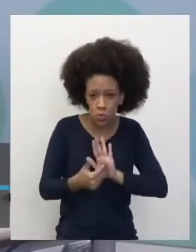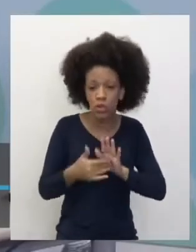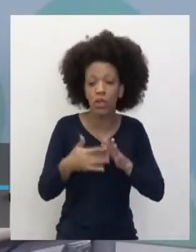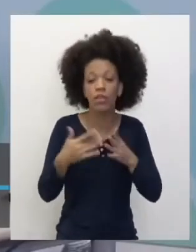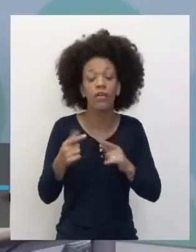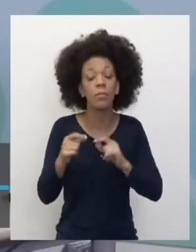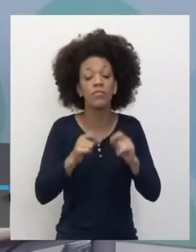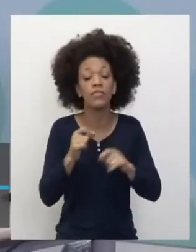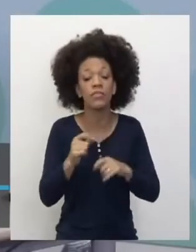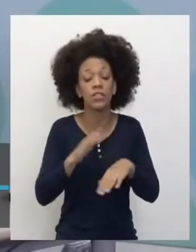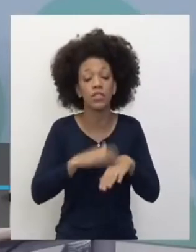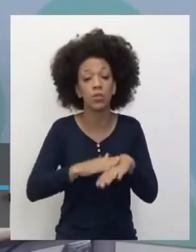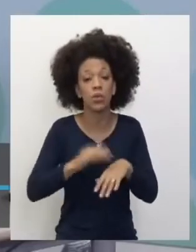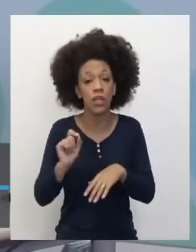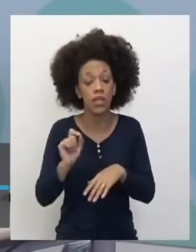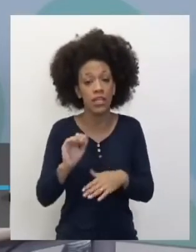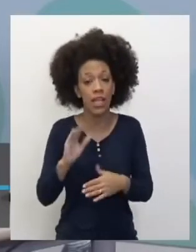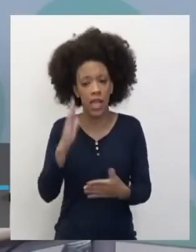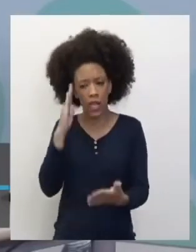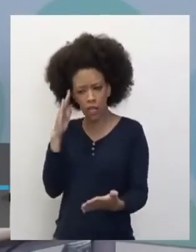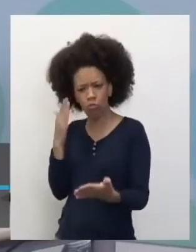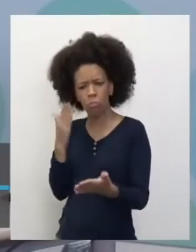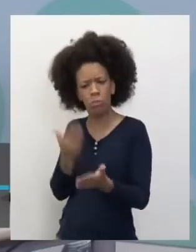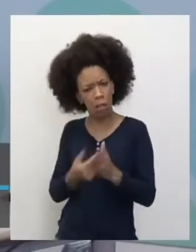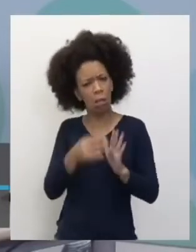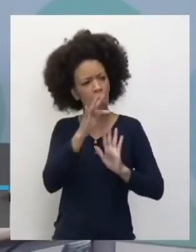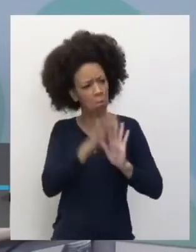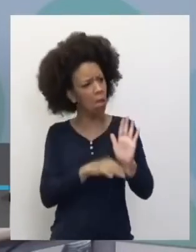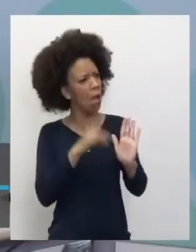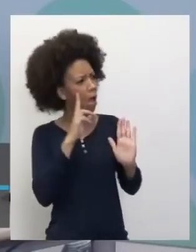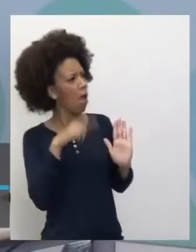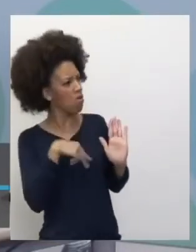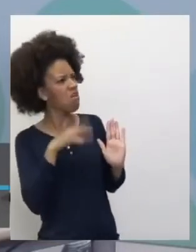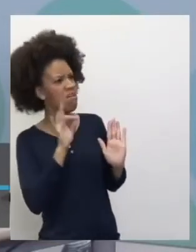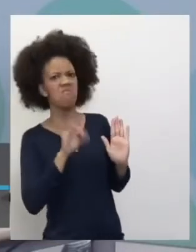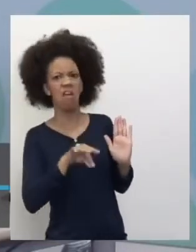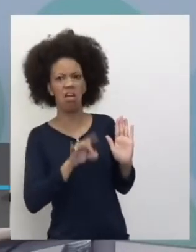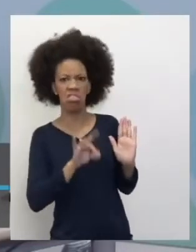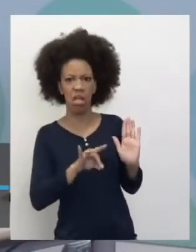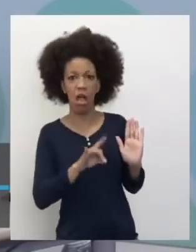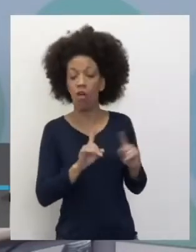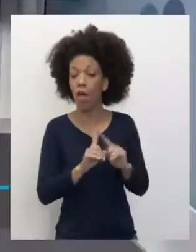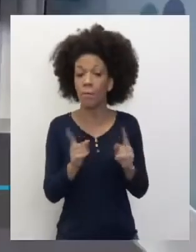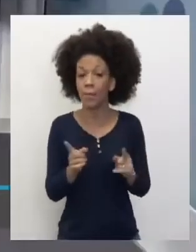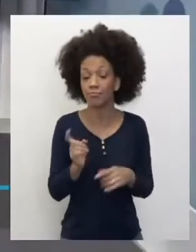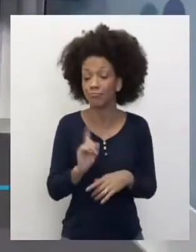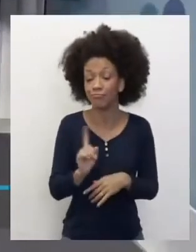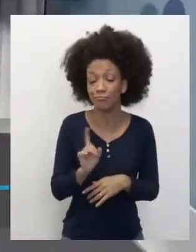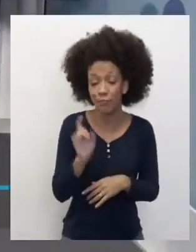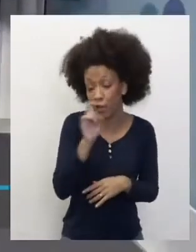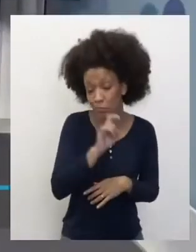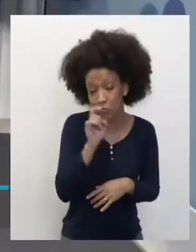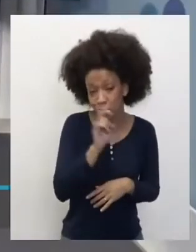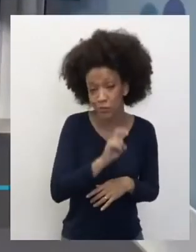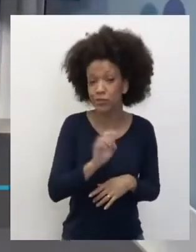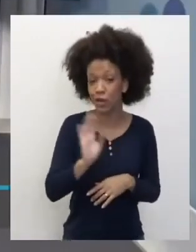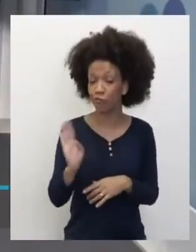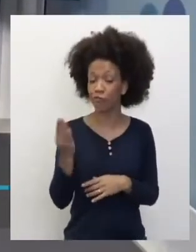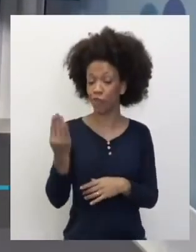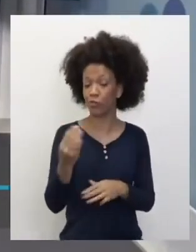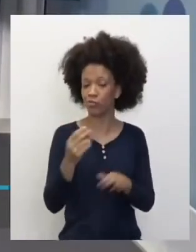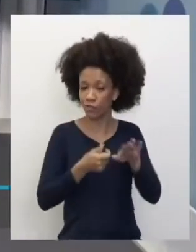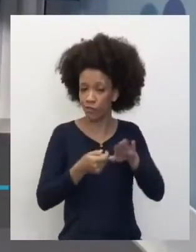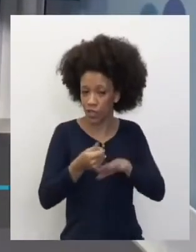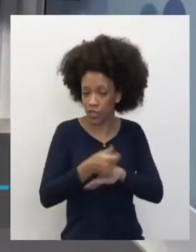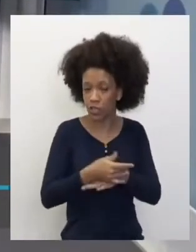para que dê credibilidade ao texto. Então, colocar um nome de um famoso, a citação de um famoso, né? São estratégias